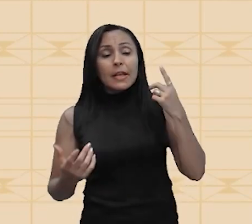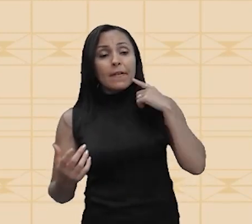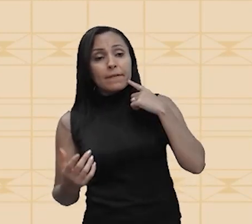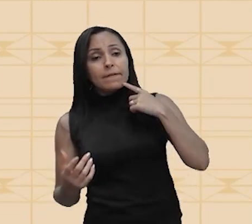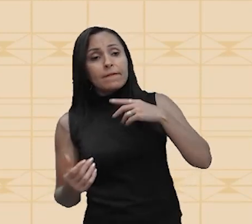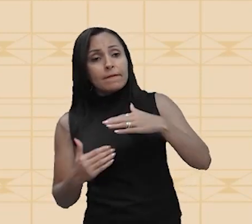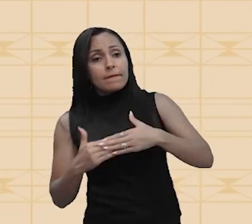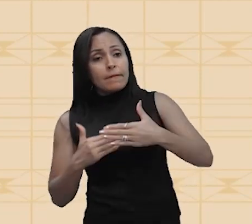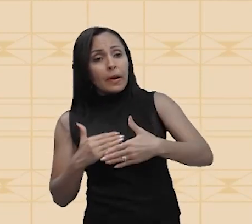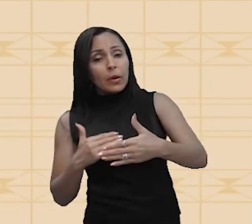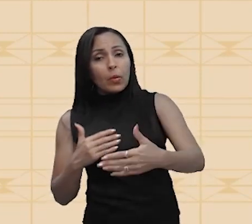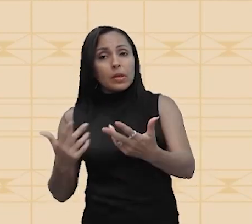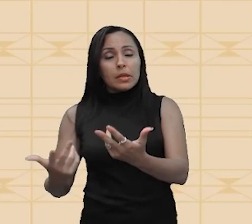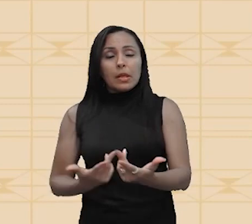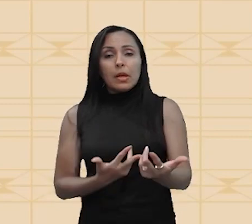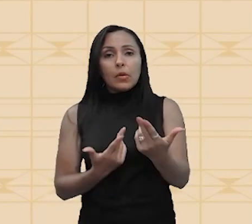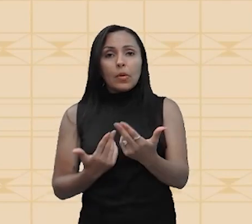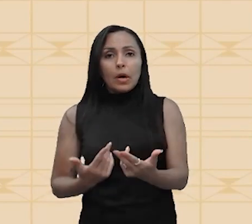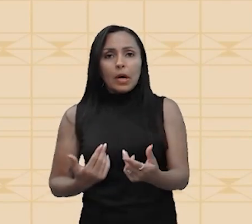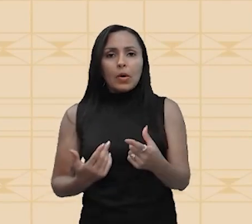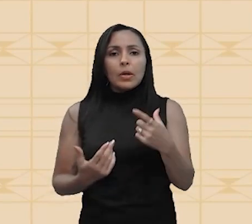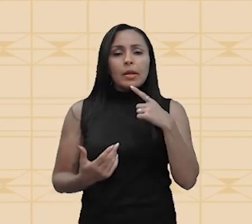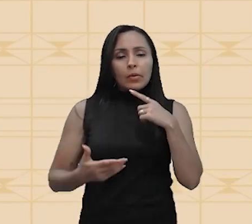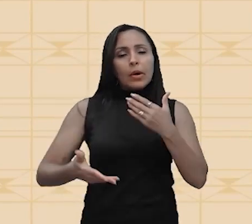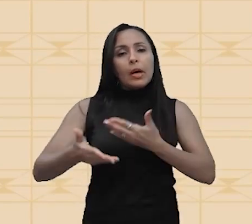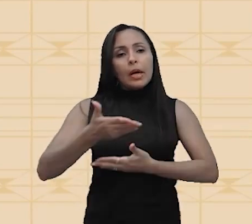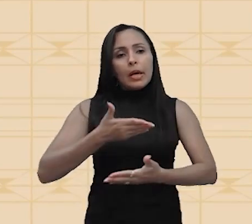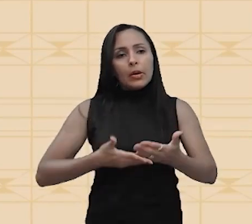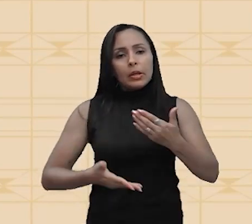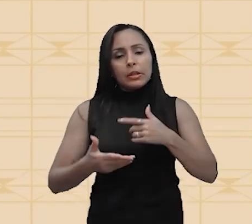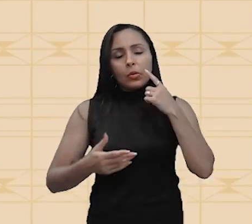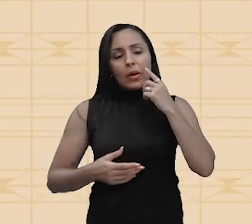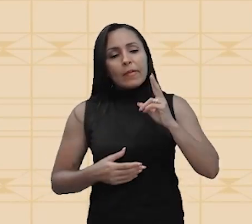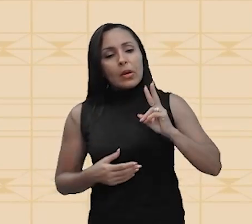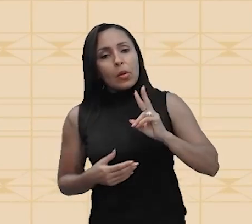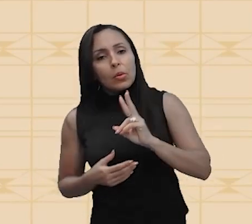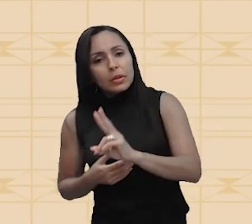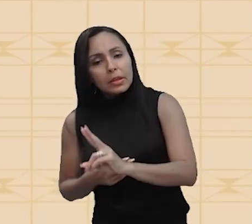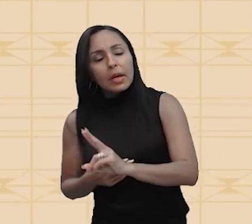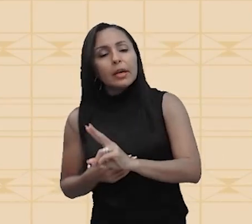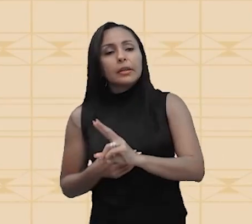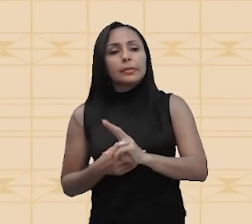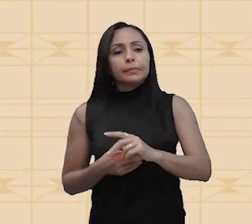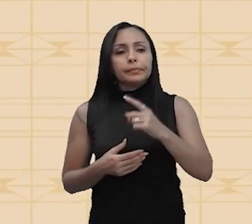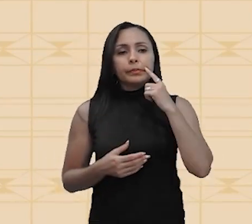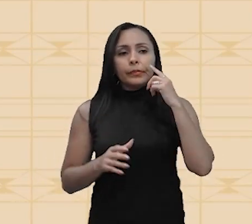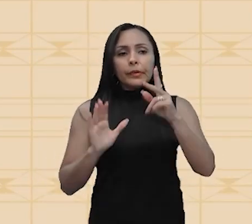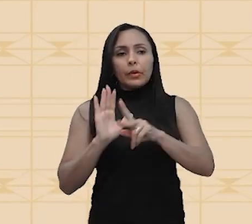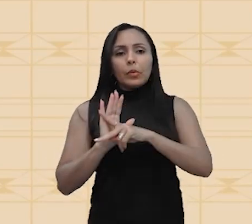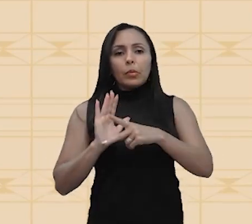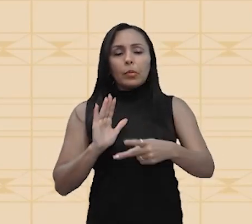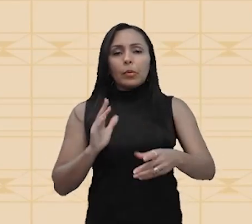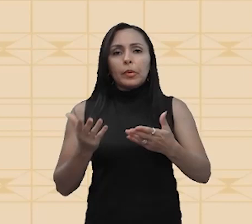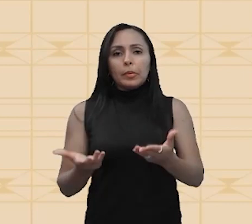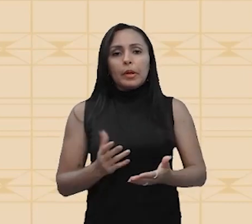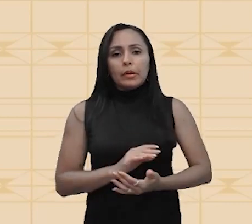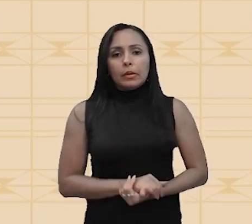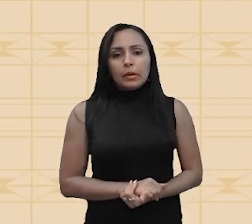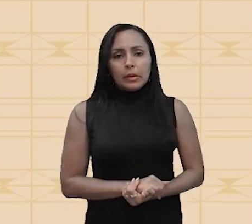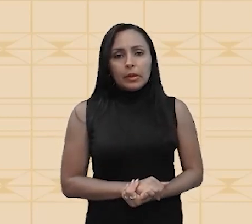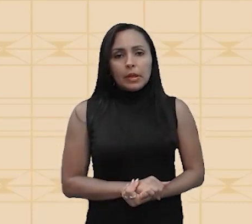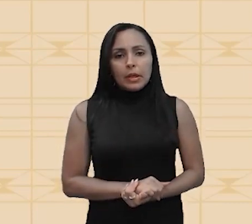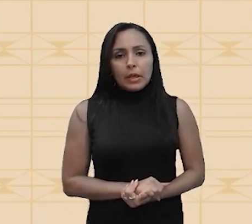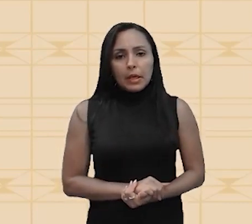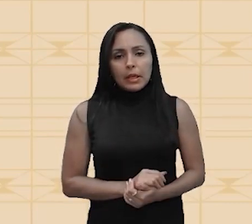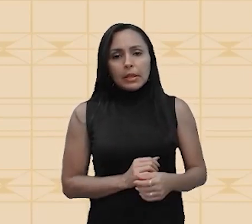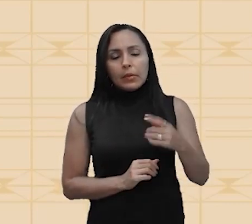é igual, nós vamos ter agora uma relação entre a velocidade da onda e o próprio comprimento. Então, essas grandezas,